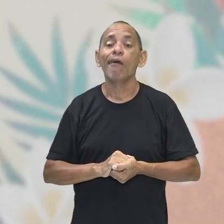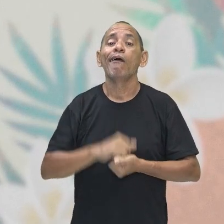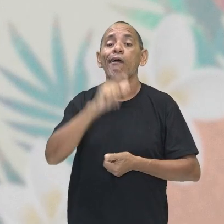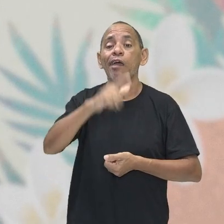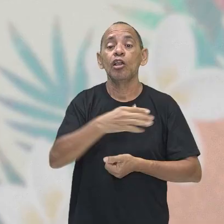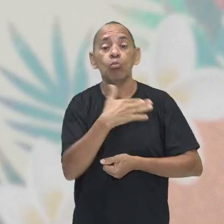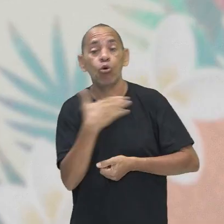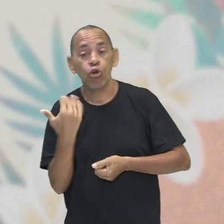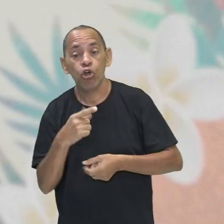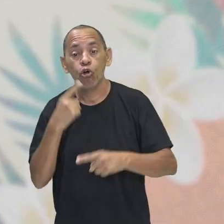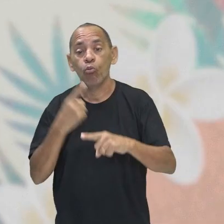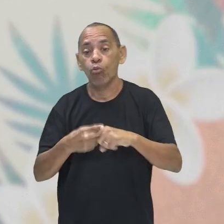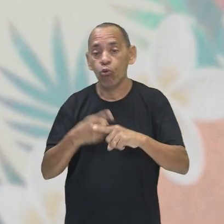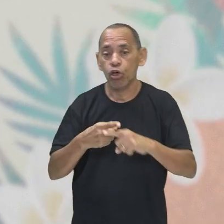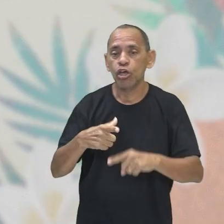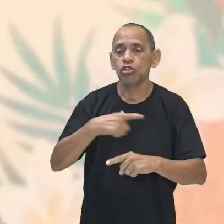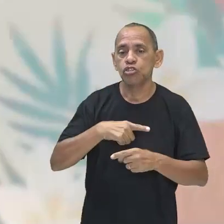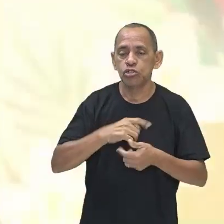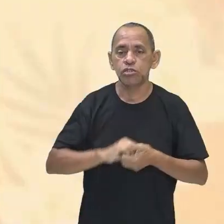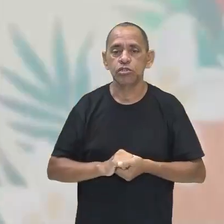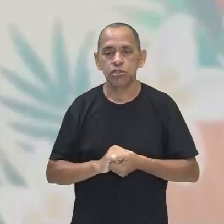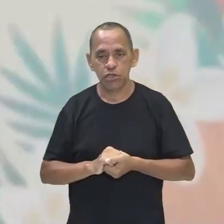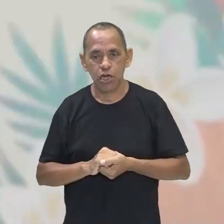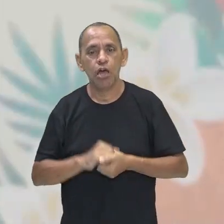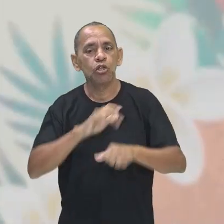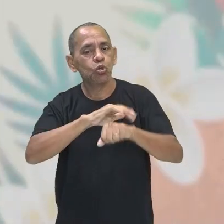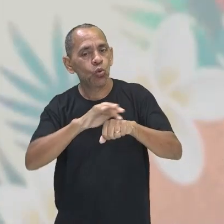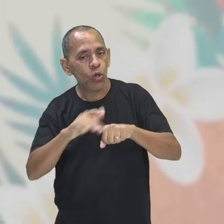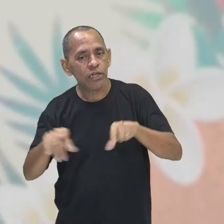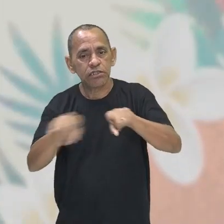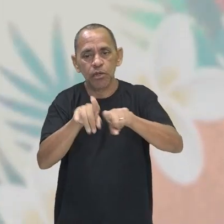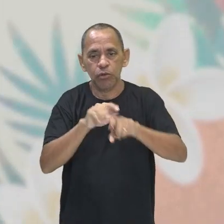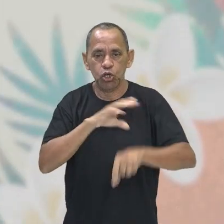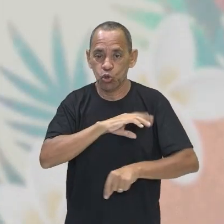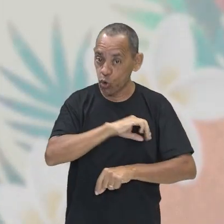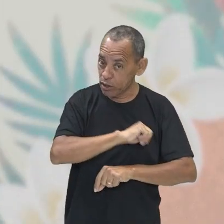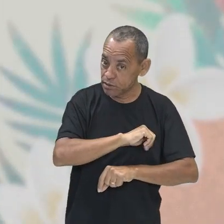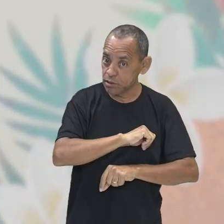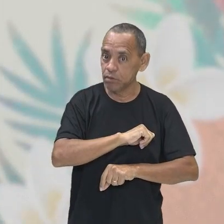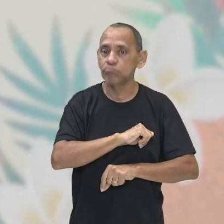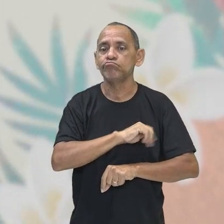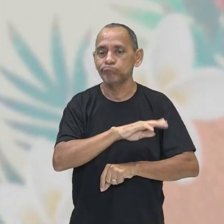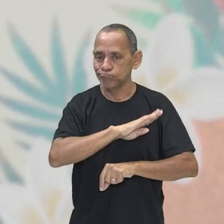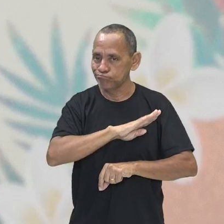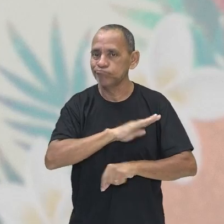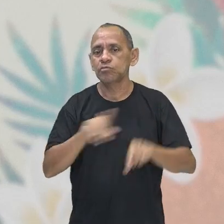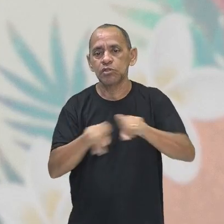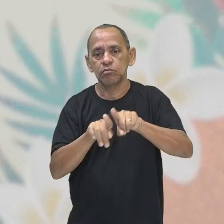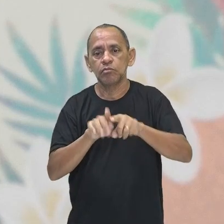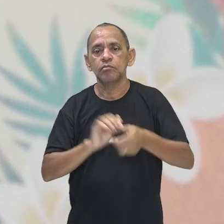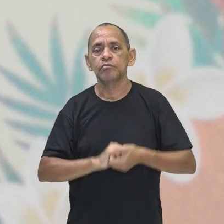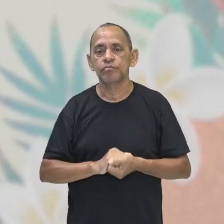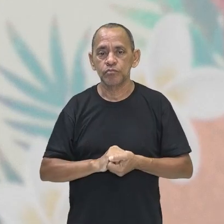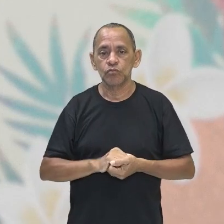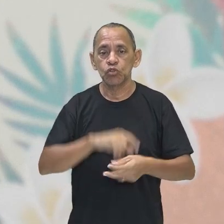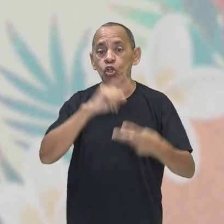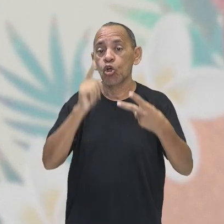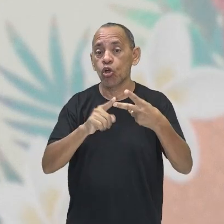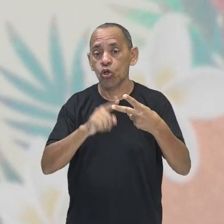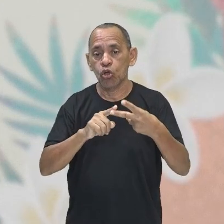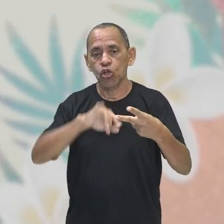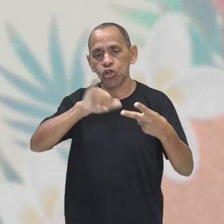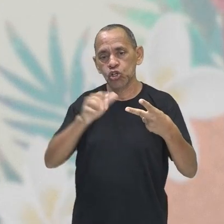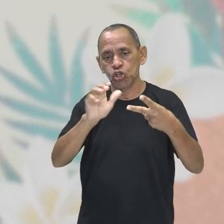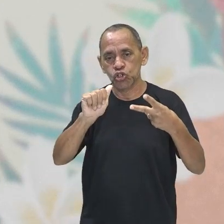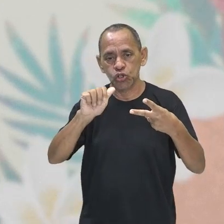Ele tinha 67 anos. João Gilberto Prado Pereira de Oliveira, conhecido como João